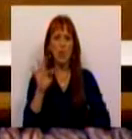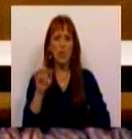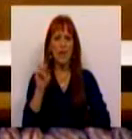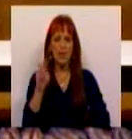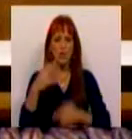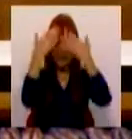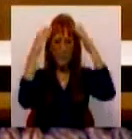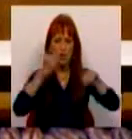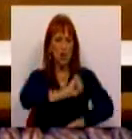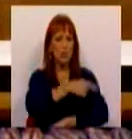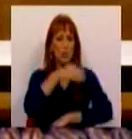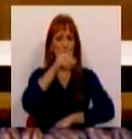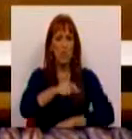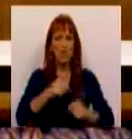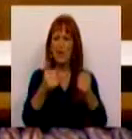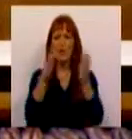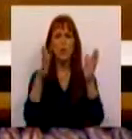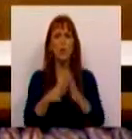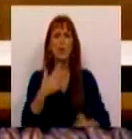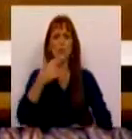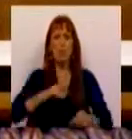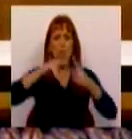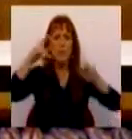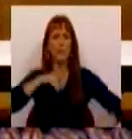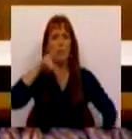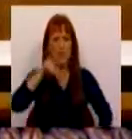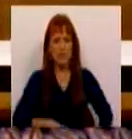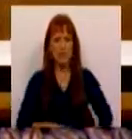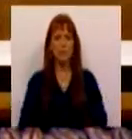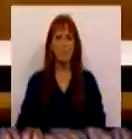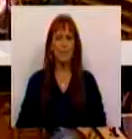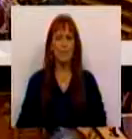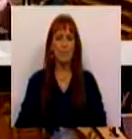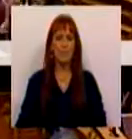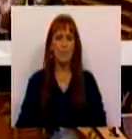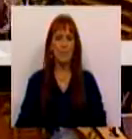anos de democracia e de poder local a todos os autarcas deste país.